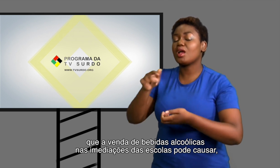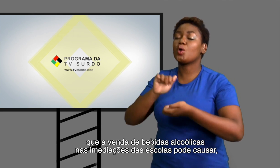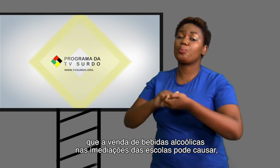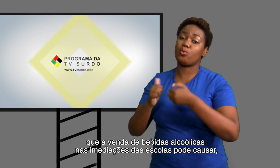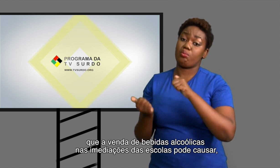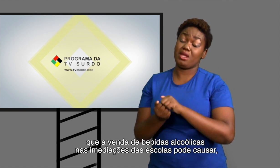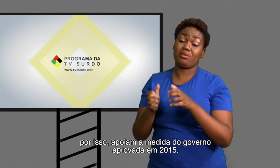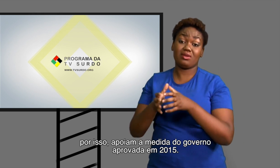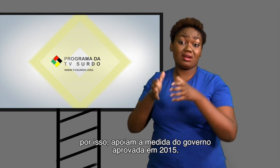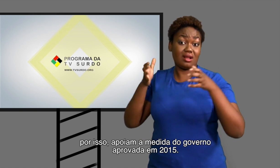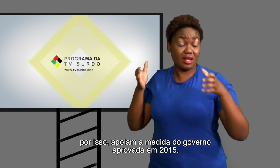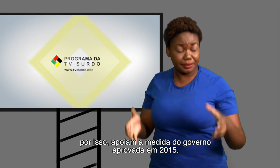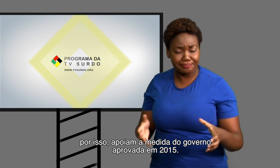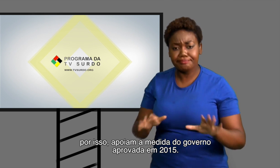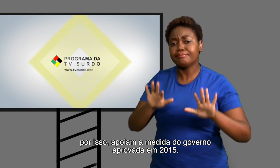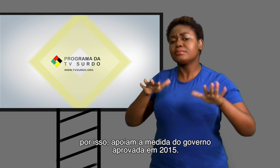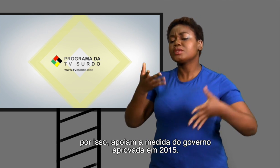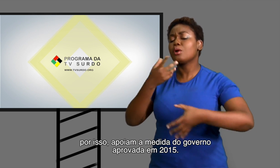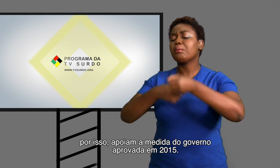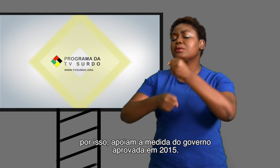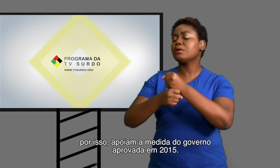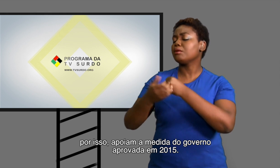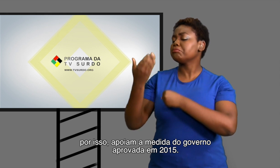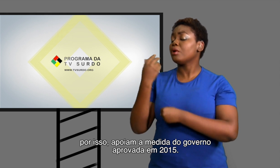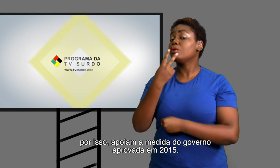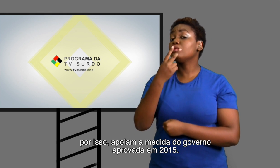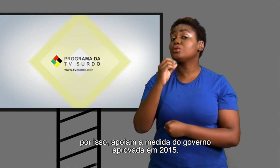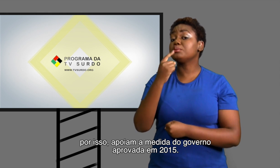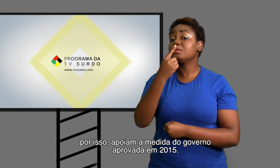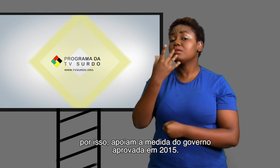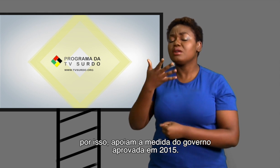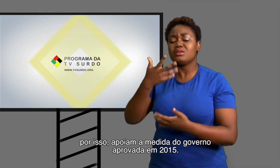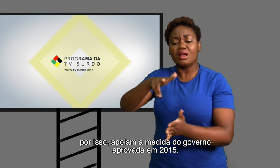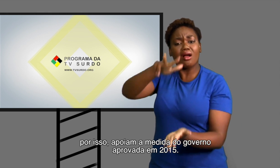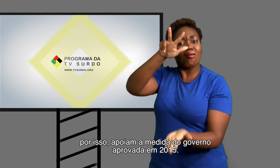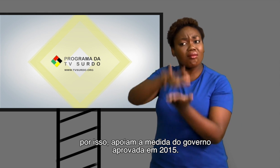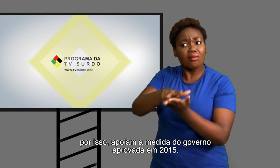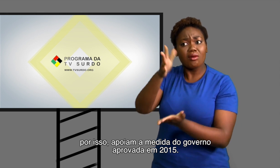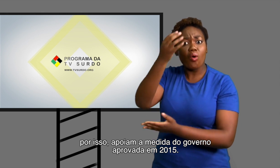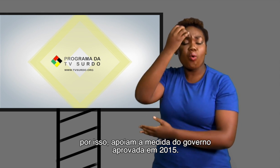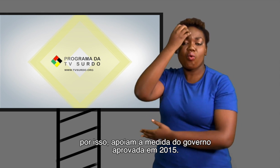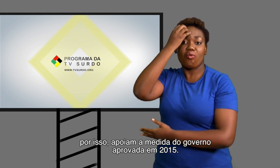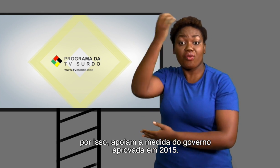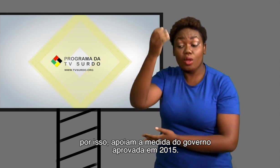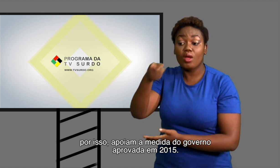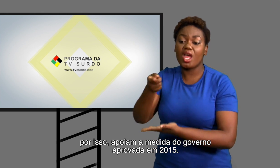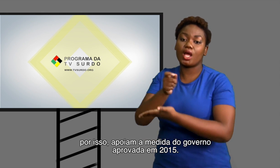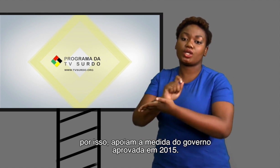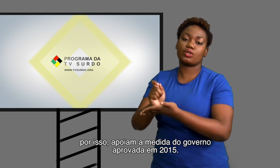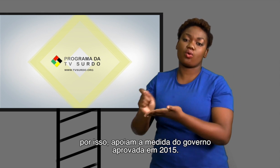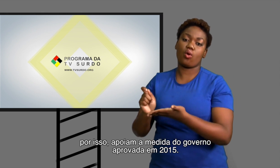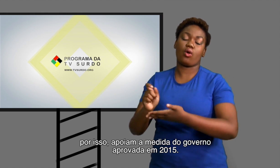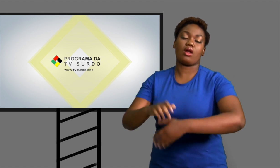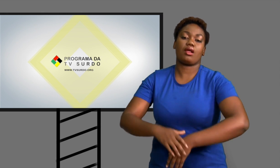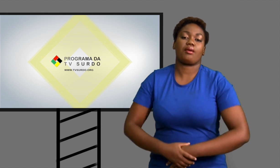escolas pode causar. Por isso, apoiam a medida do governo aprovada em